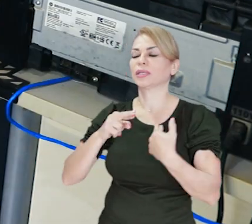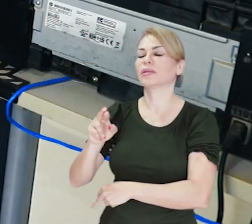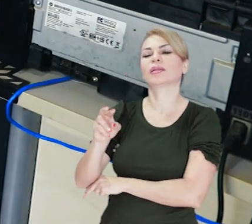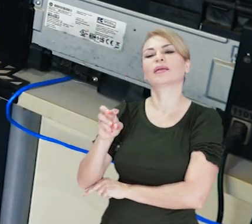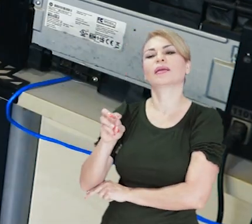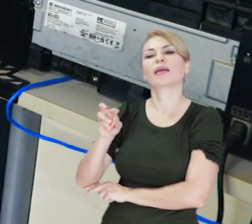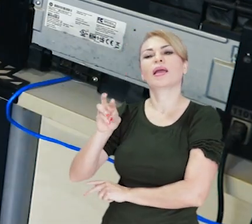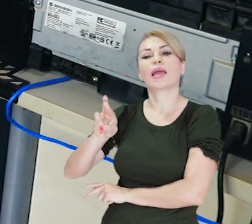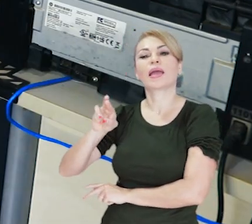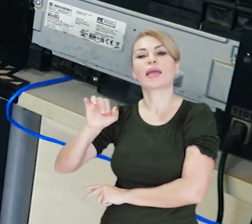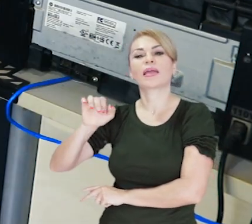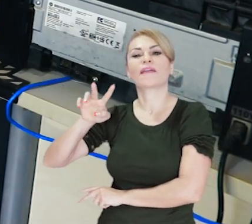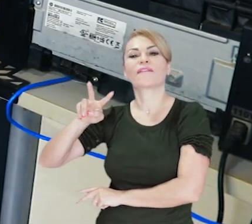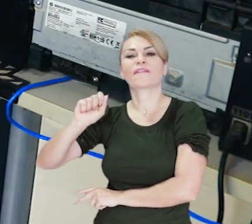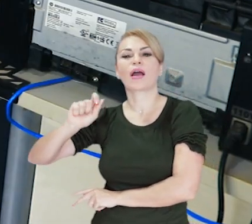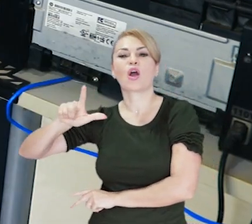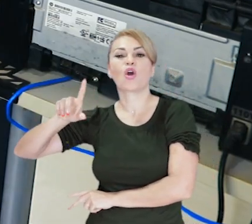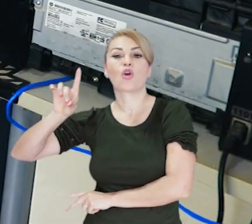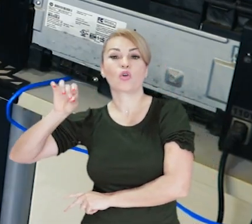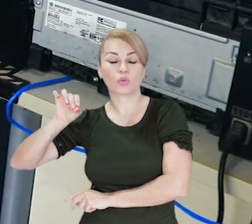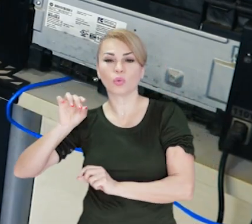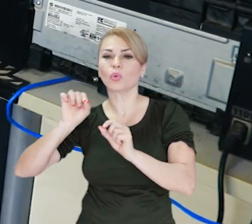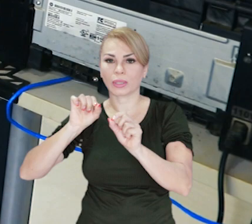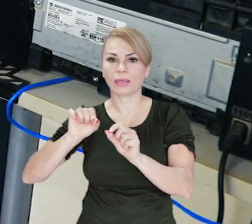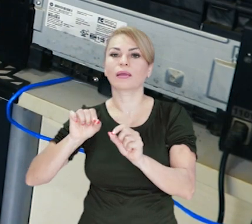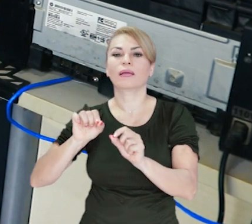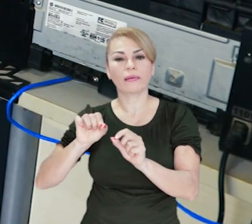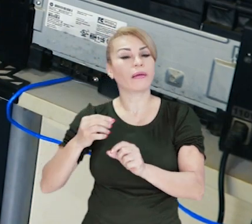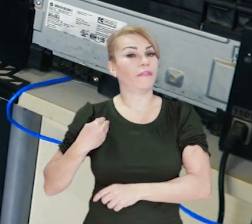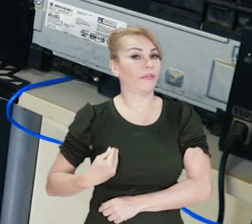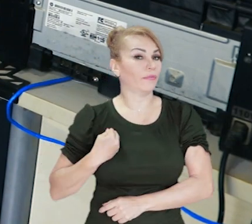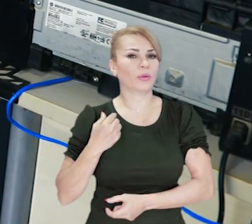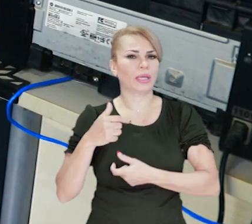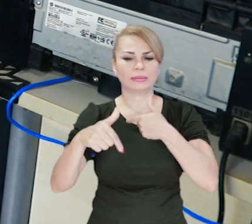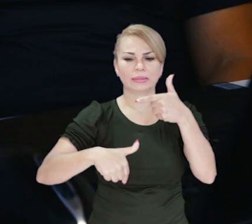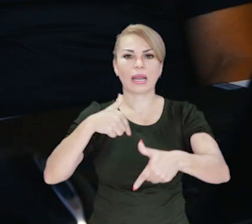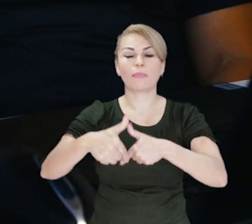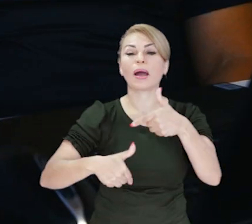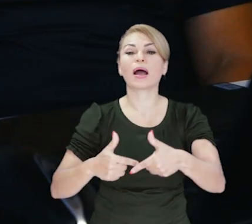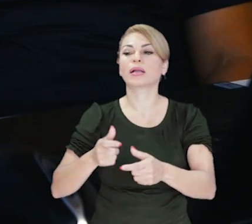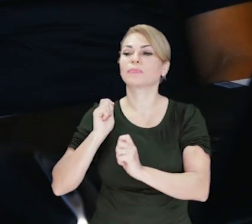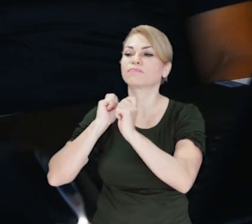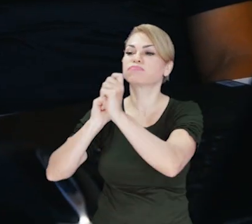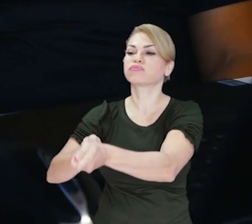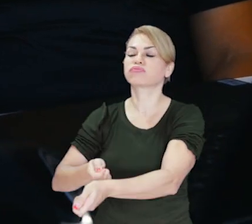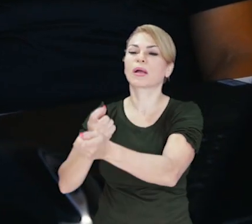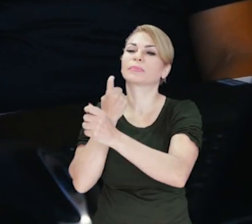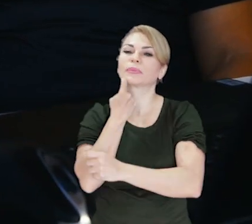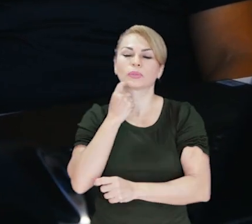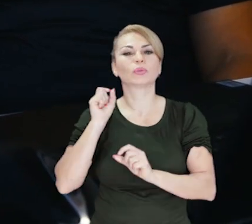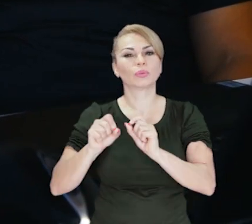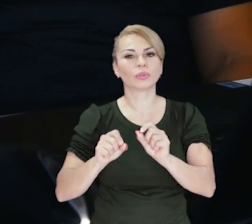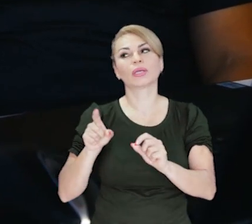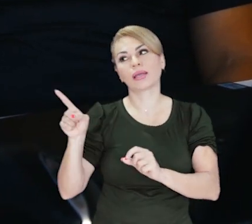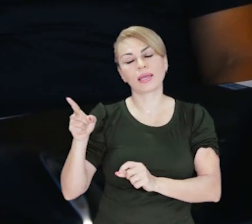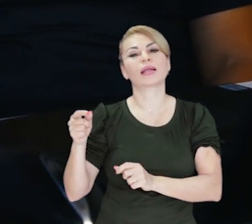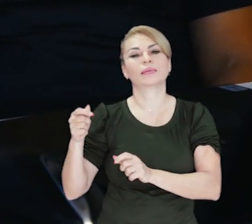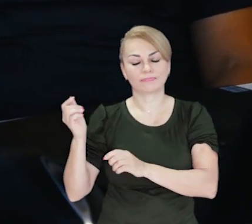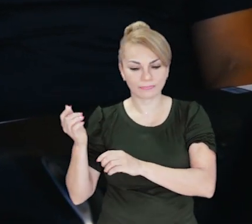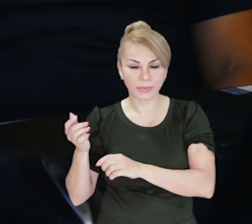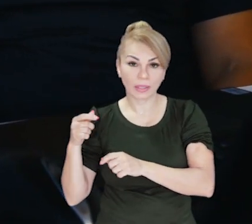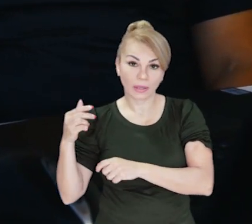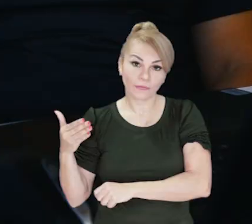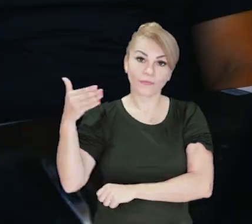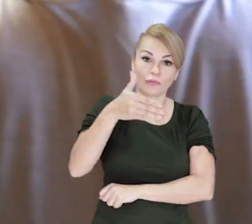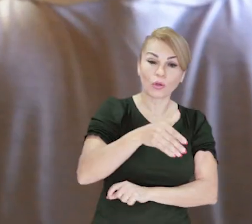de subsistência. Separado de fato há mais de 2 anos, ele recorreu à Justiça Rápida para oficializar o fim da relação e regularizar a